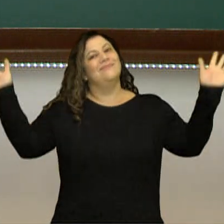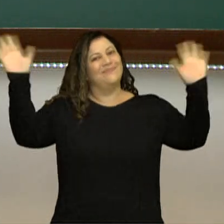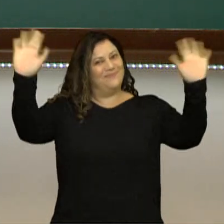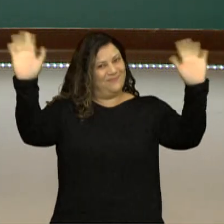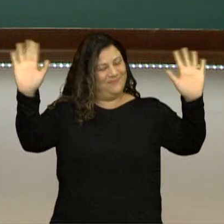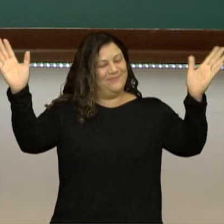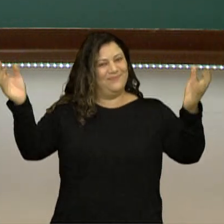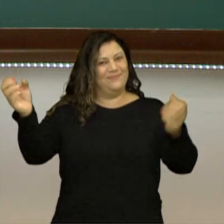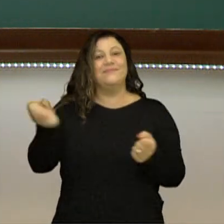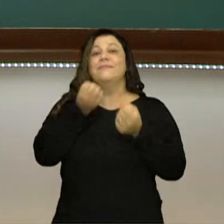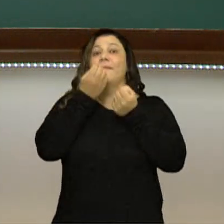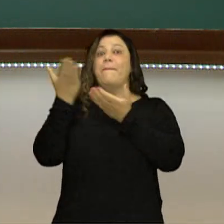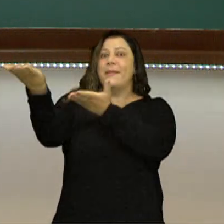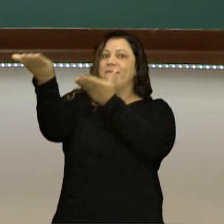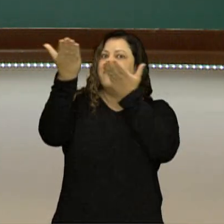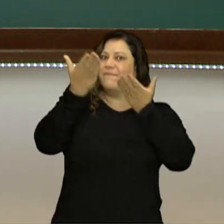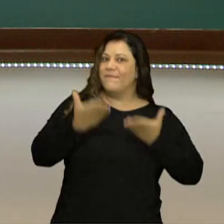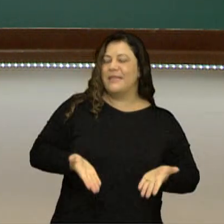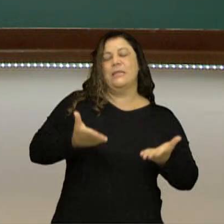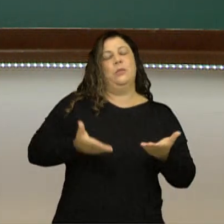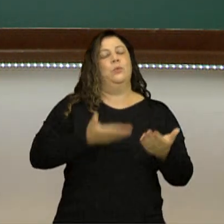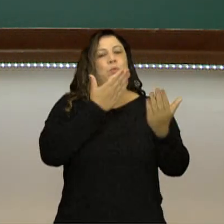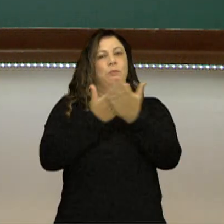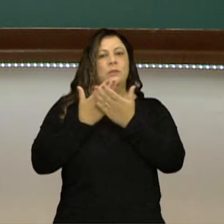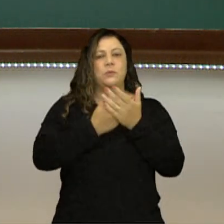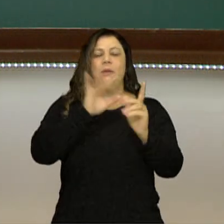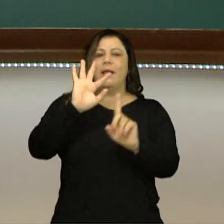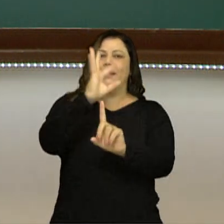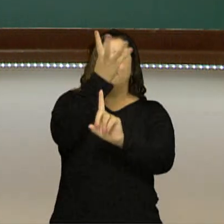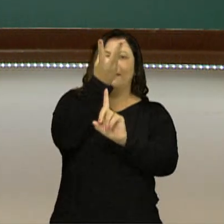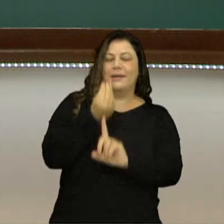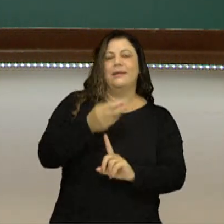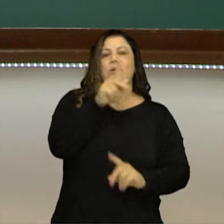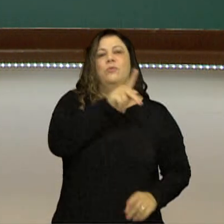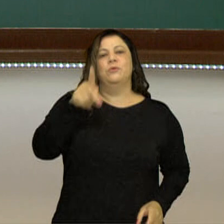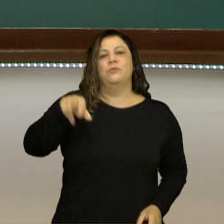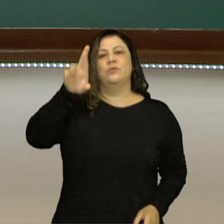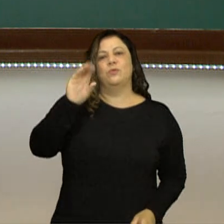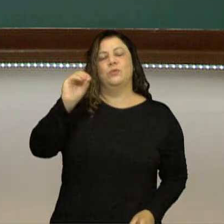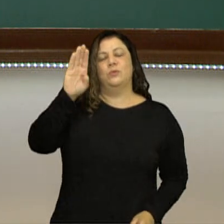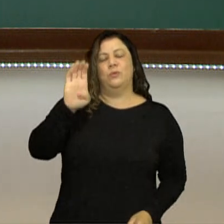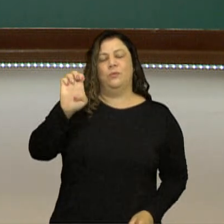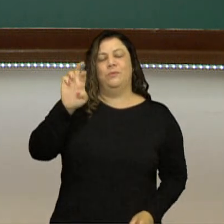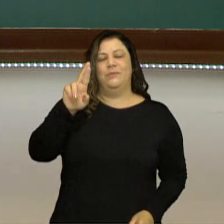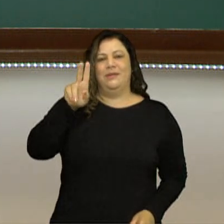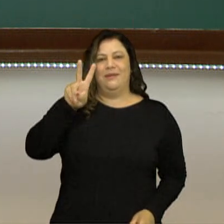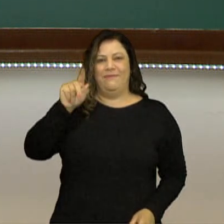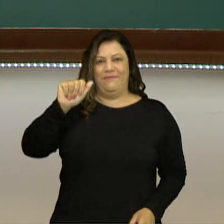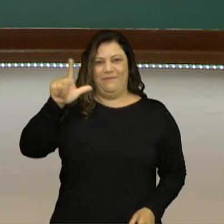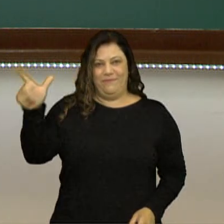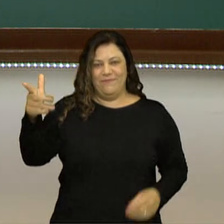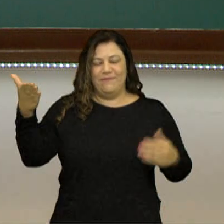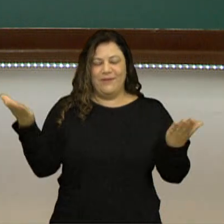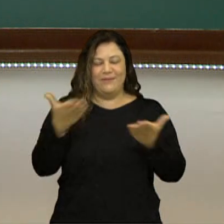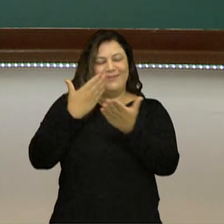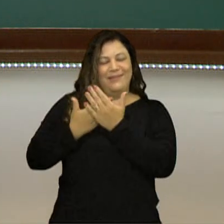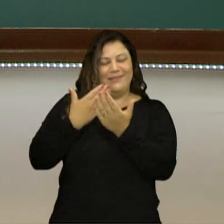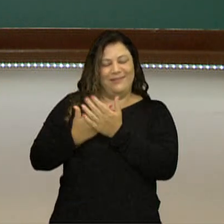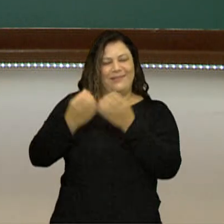Olá, sejam bem-vindos a mais uma aula de arte. Eu sou o professor Roberval Carvalho e nesta aula nós iremos falar